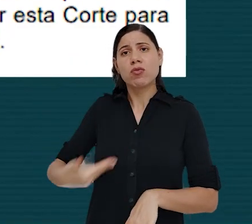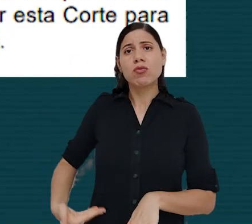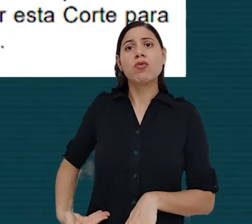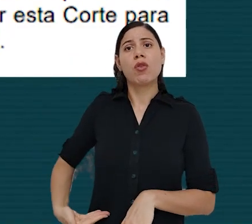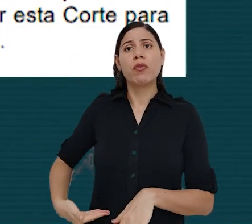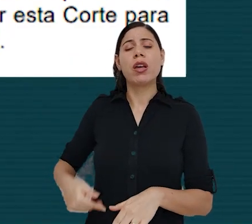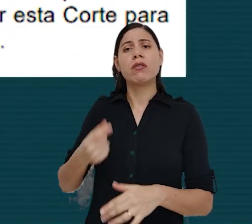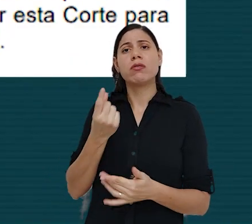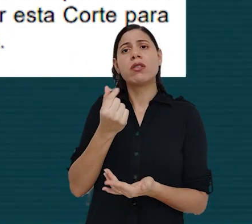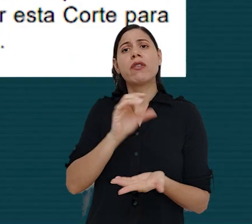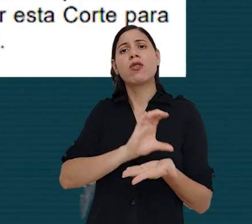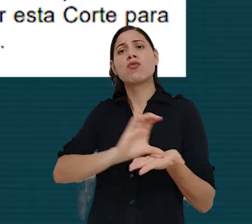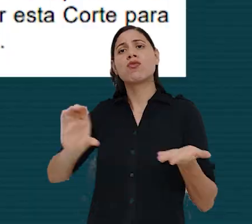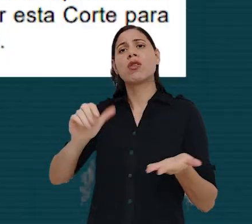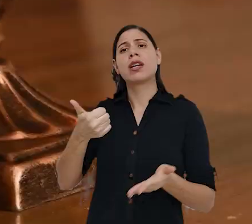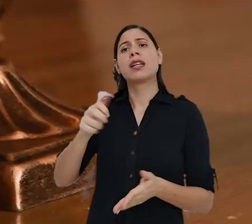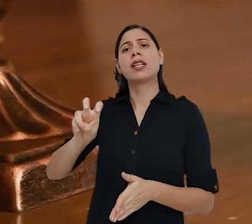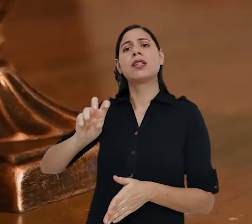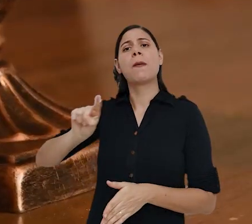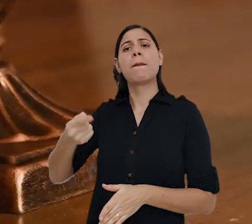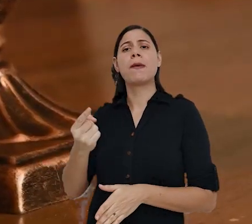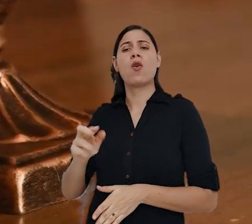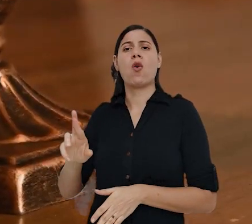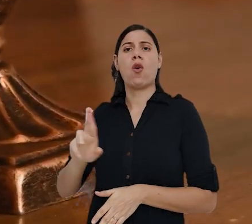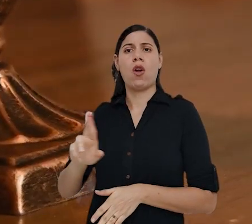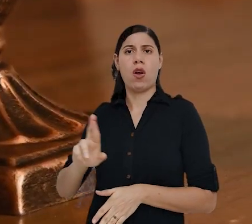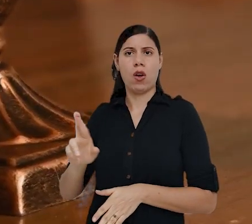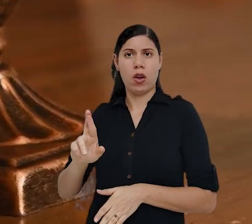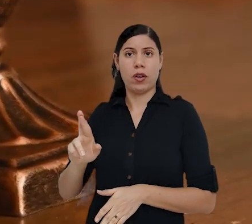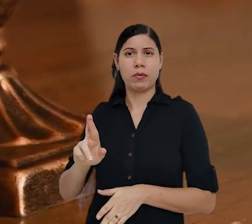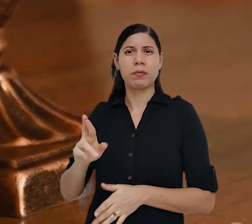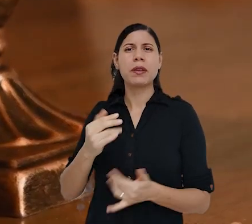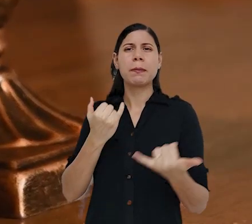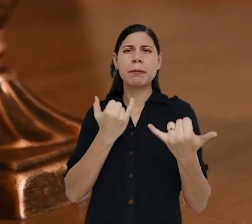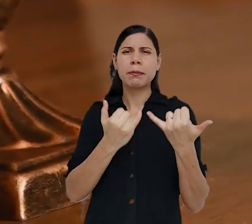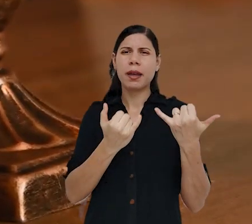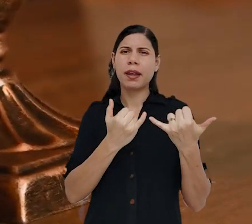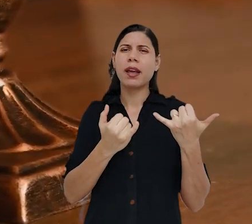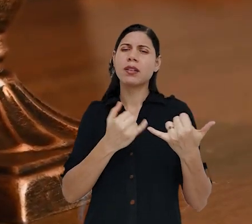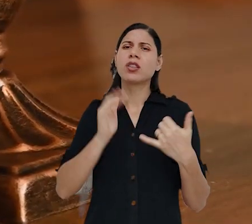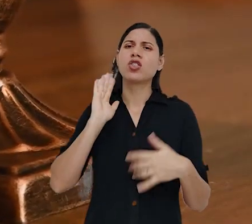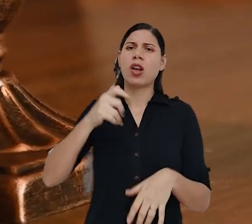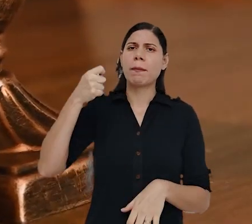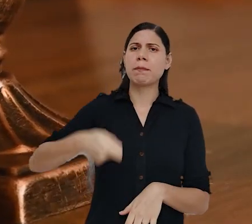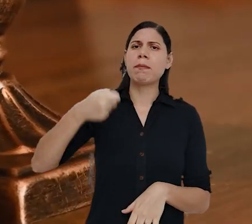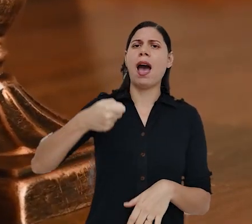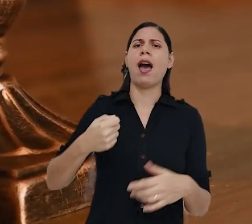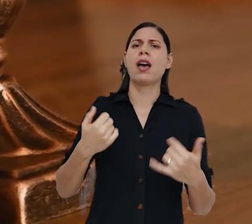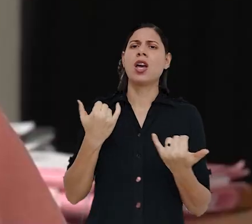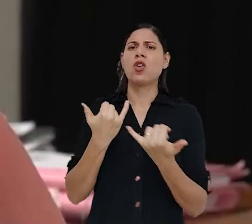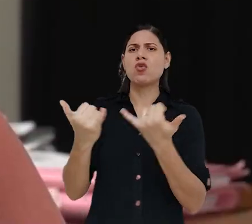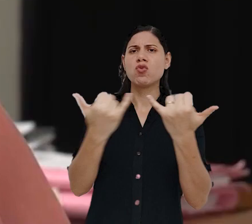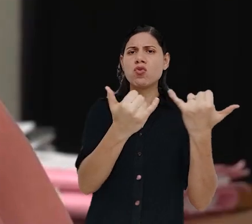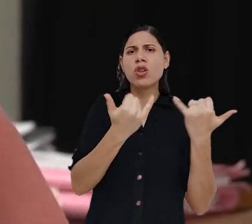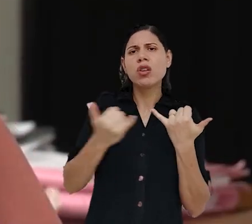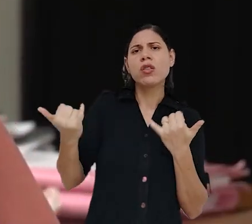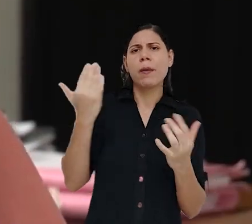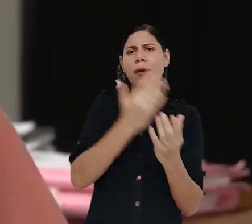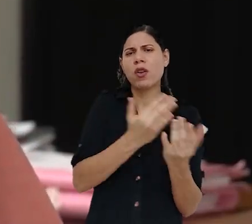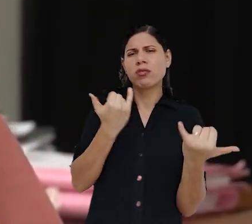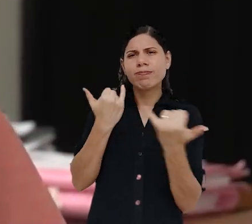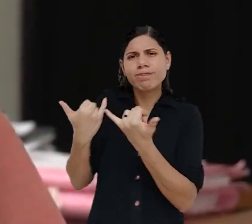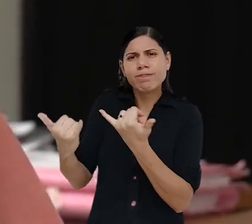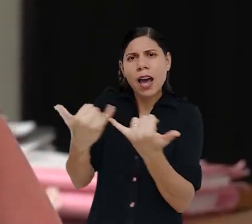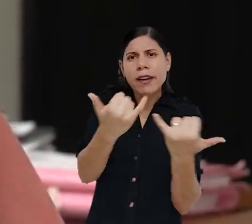no quantitativo de R$15 mil, montante semelhante ao fixado por esta Corte para situações semelhantes, afirmou